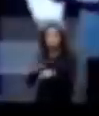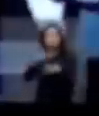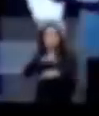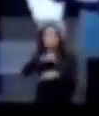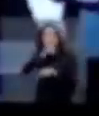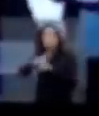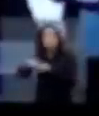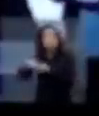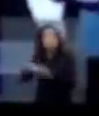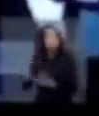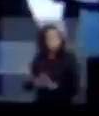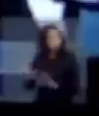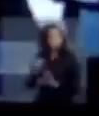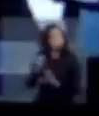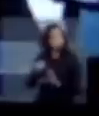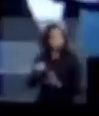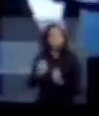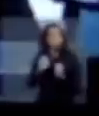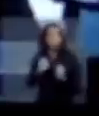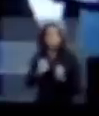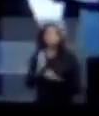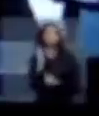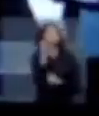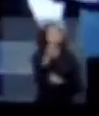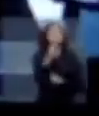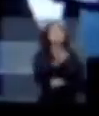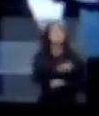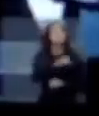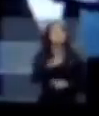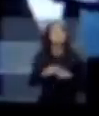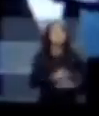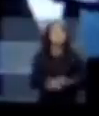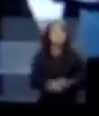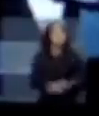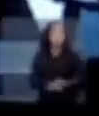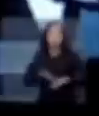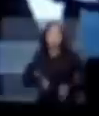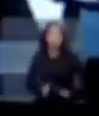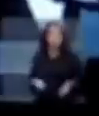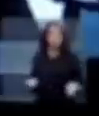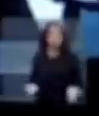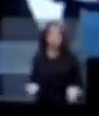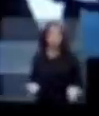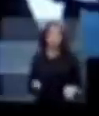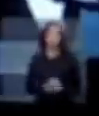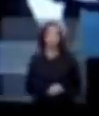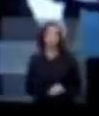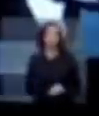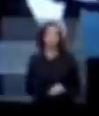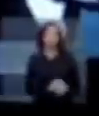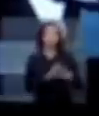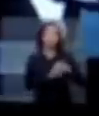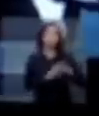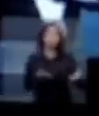falta da Alegria do Sorriso desses filhos que ela não deixou nascer permita-nos continuar cantando dos filhos